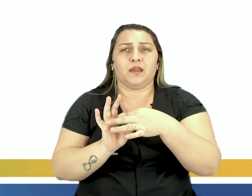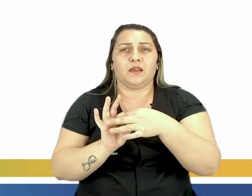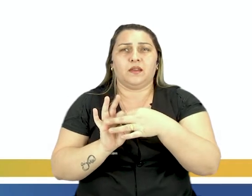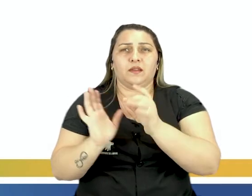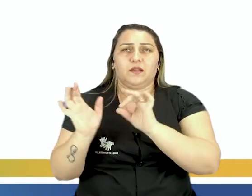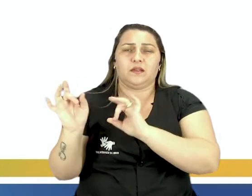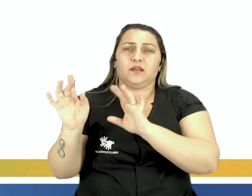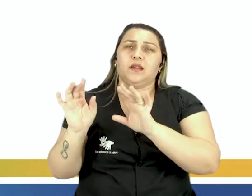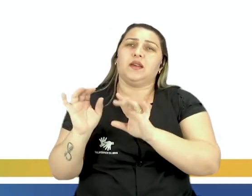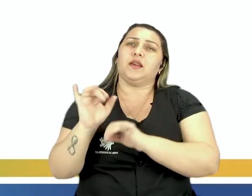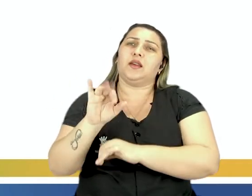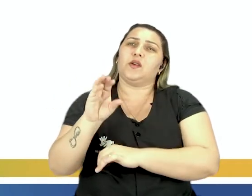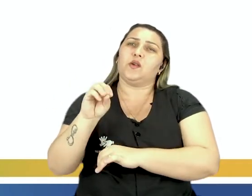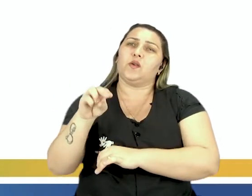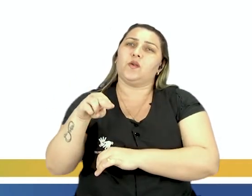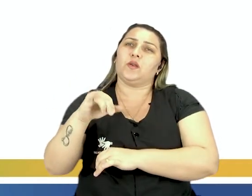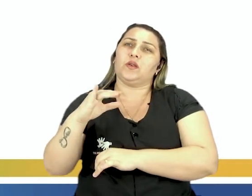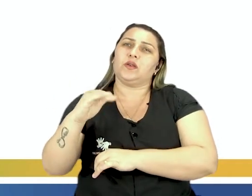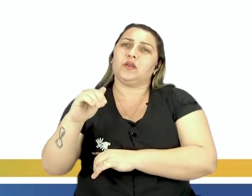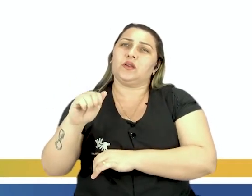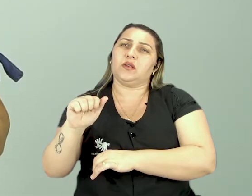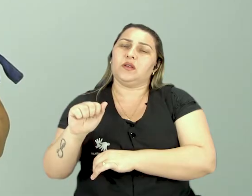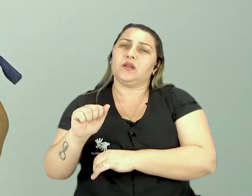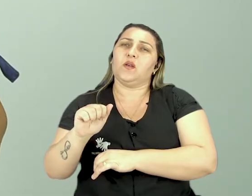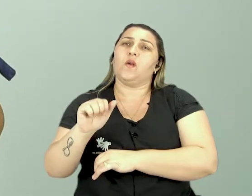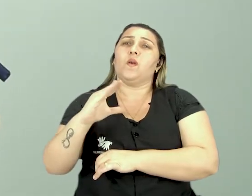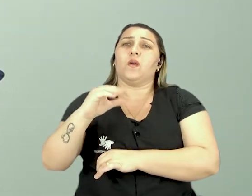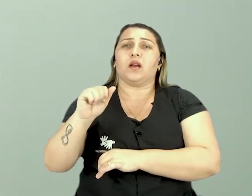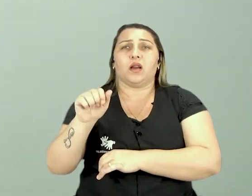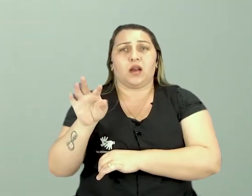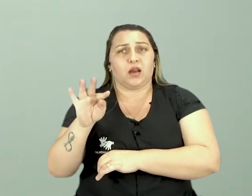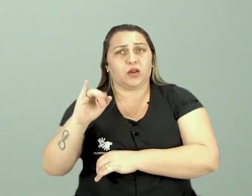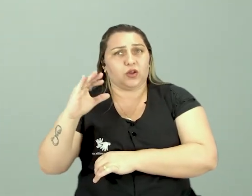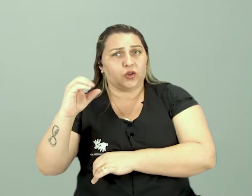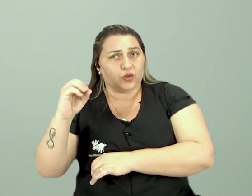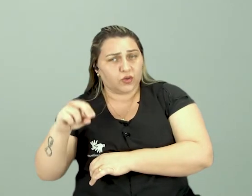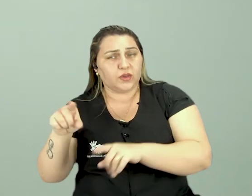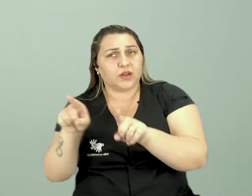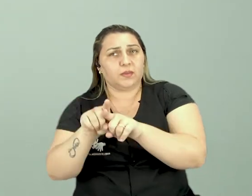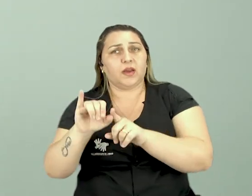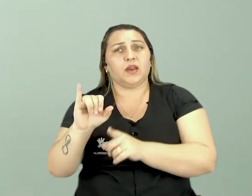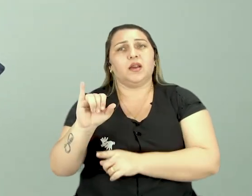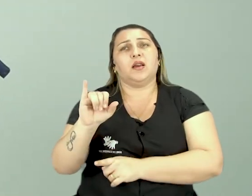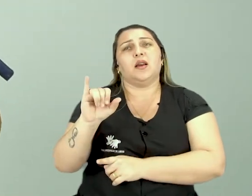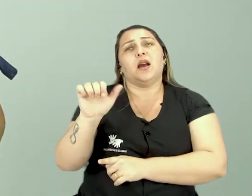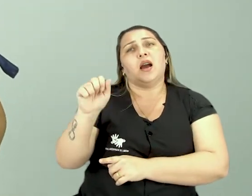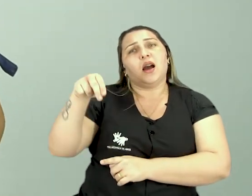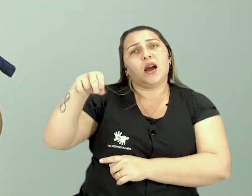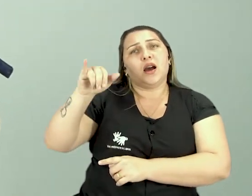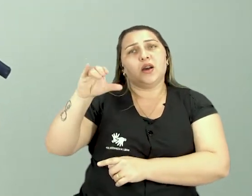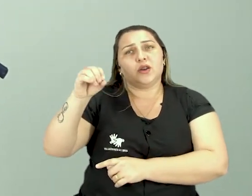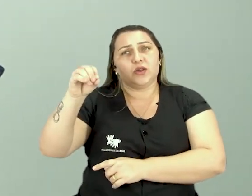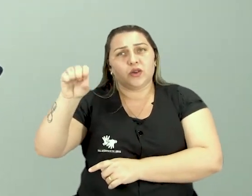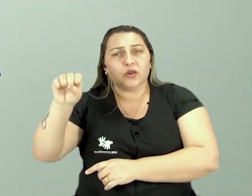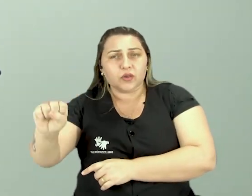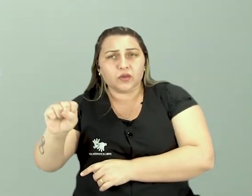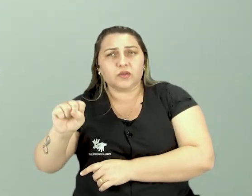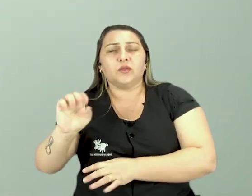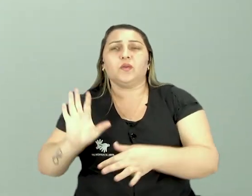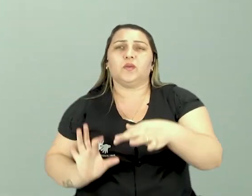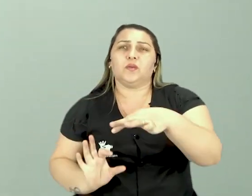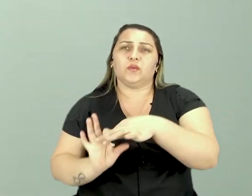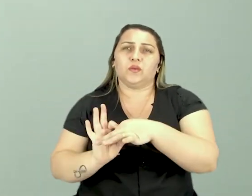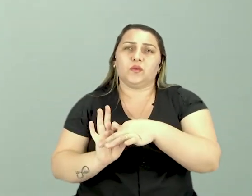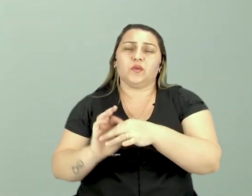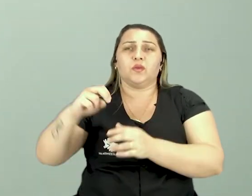especial a ligação iônica, que falava sobre os íons cátions e os íons ânions. Ok? Então, o NOx está